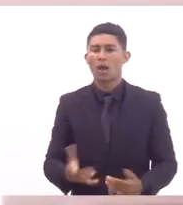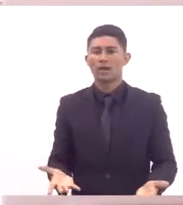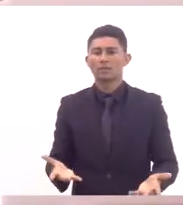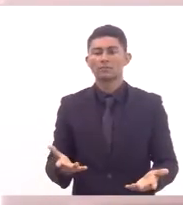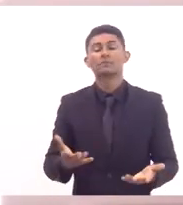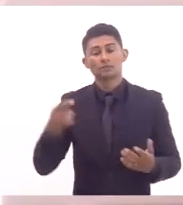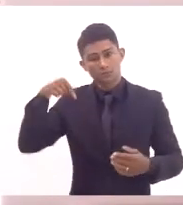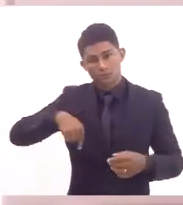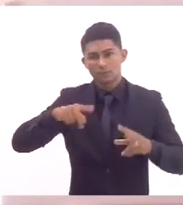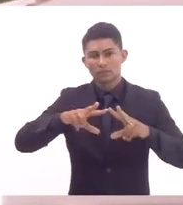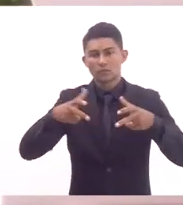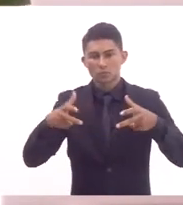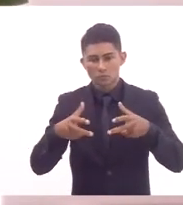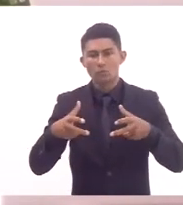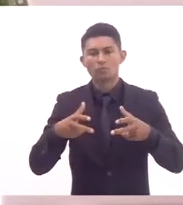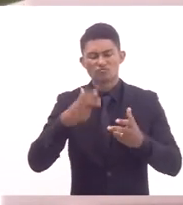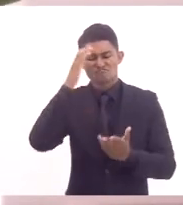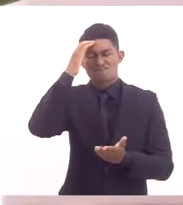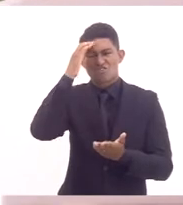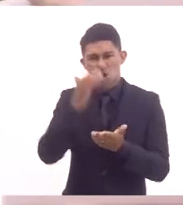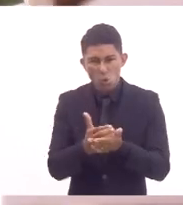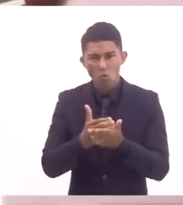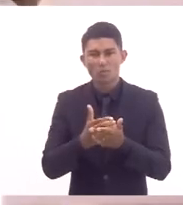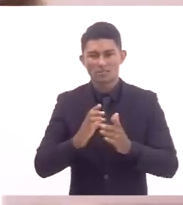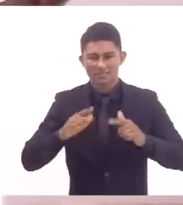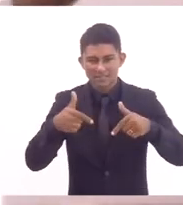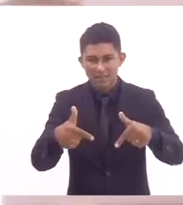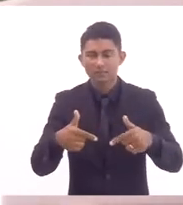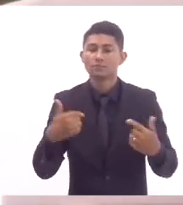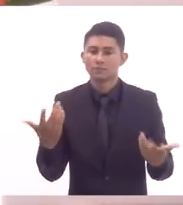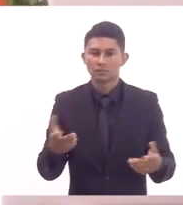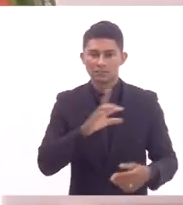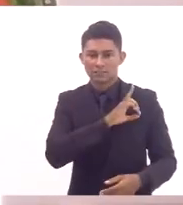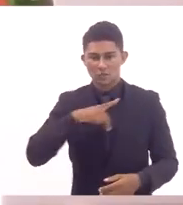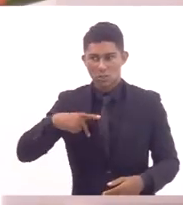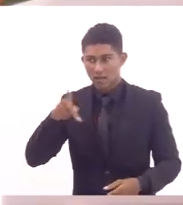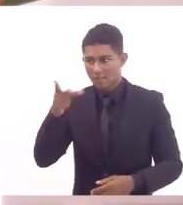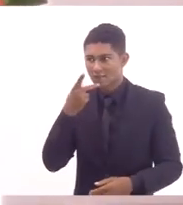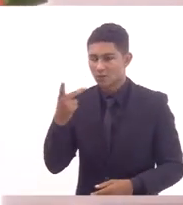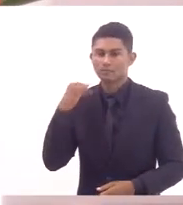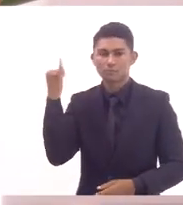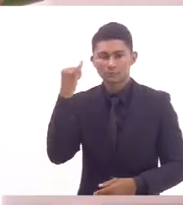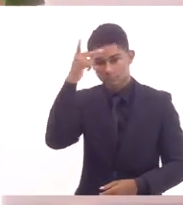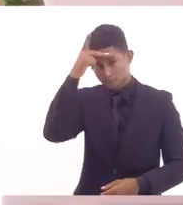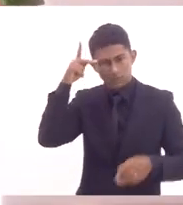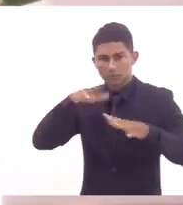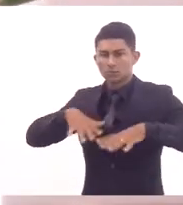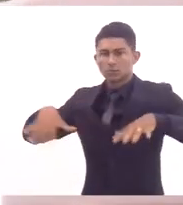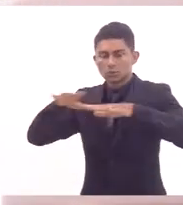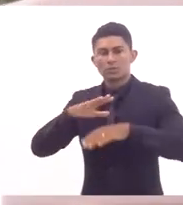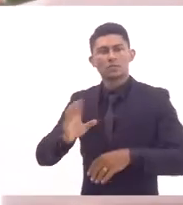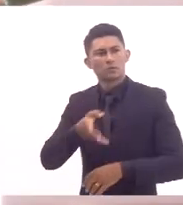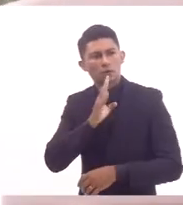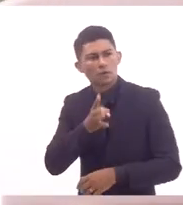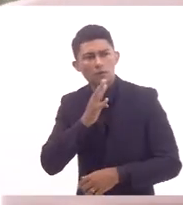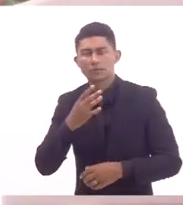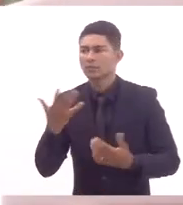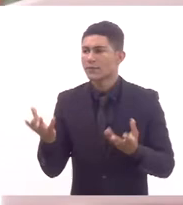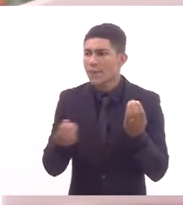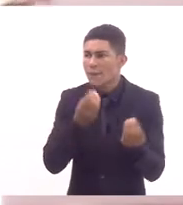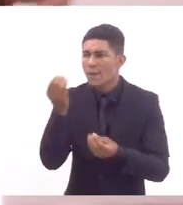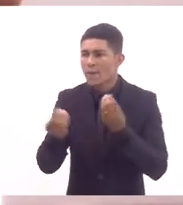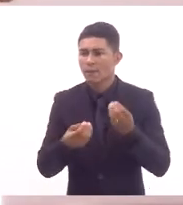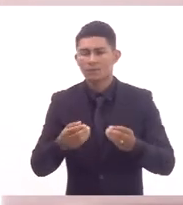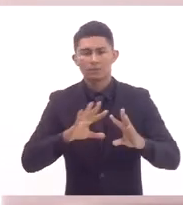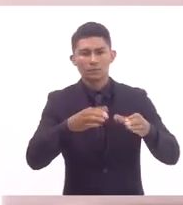parte da comissão do cúmplice como a defensoria diz que é importante as pessoas conhecerem como é e como acessar o